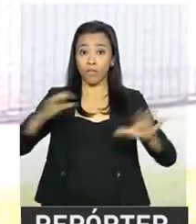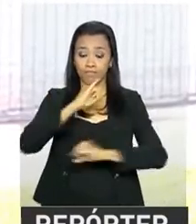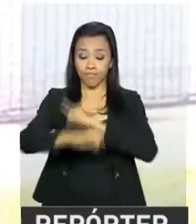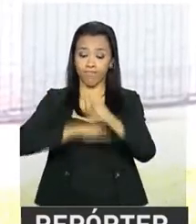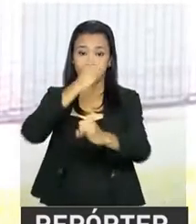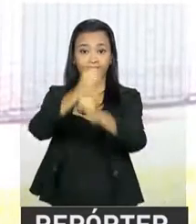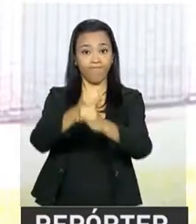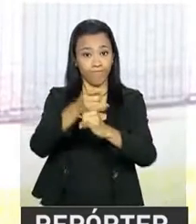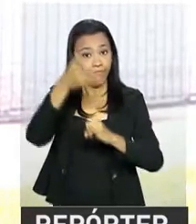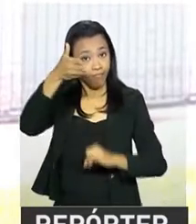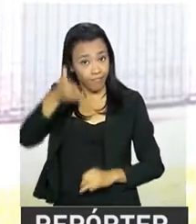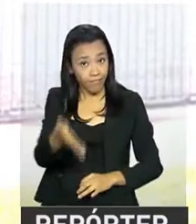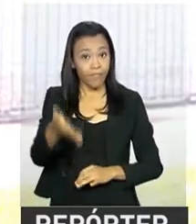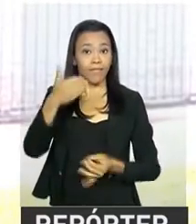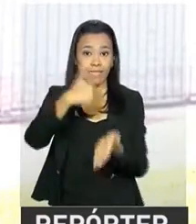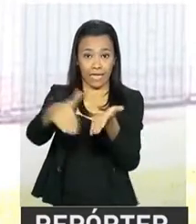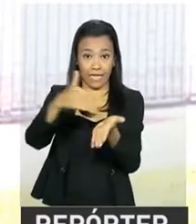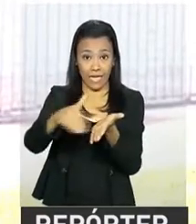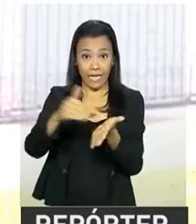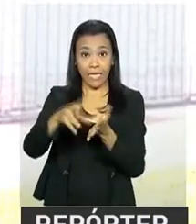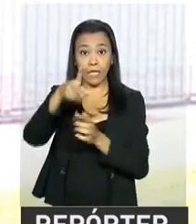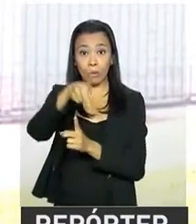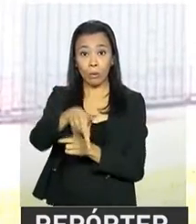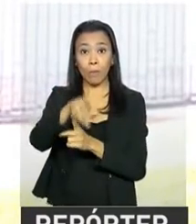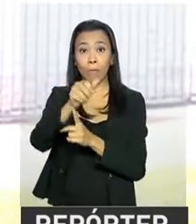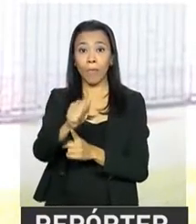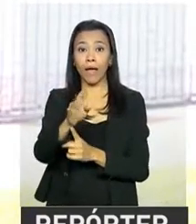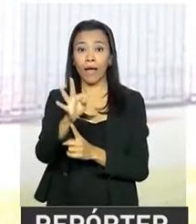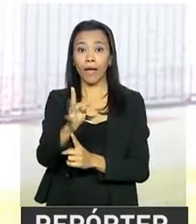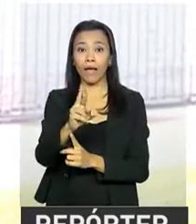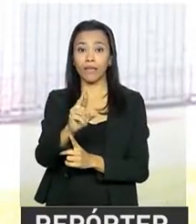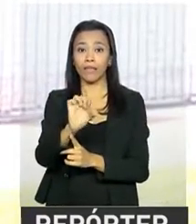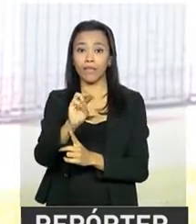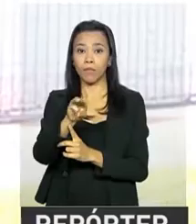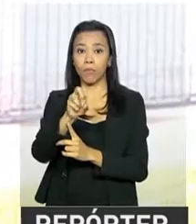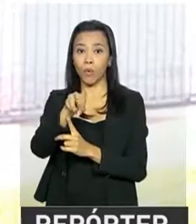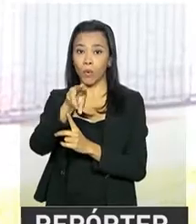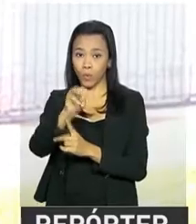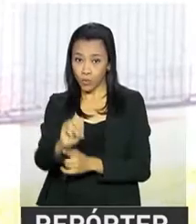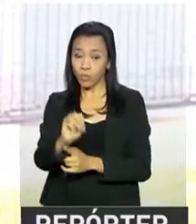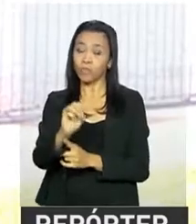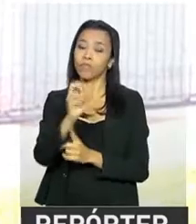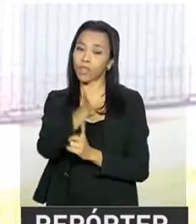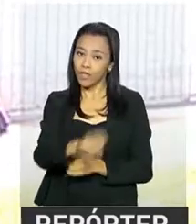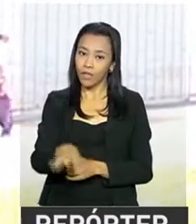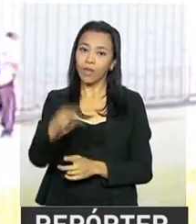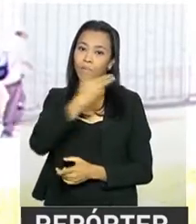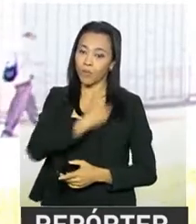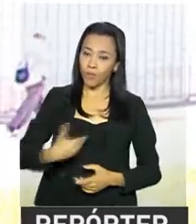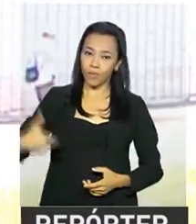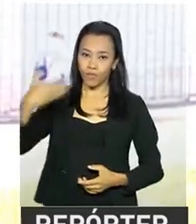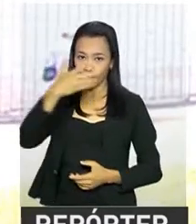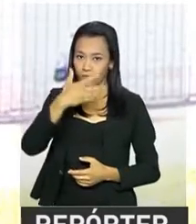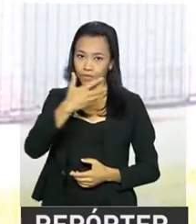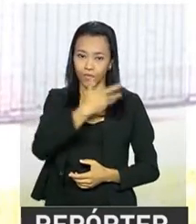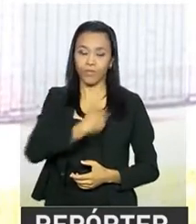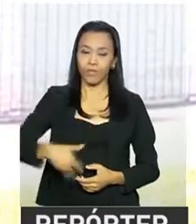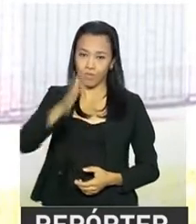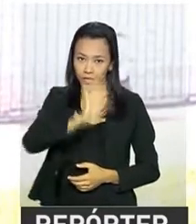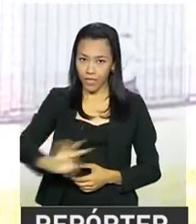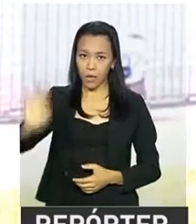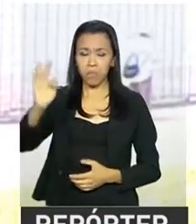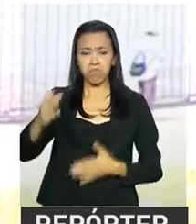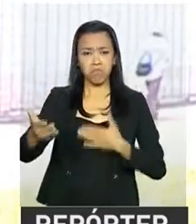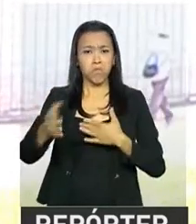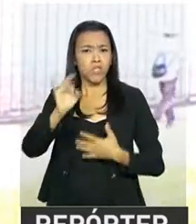secretaria do patrimônio da união o isp ho ho em apenas um clique cidadãos empresas e entidades públicas